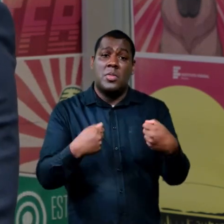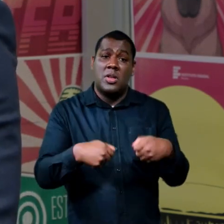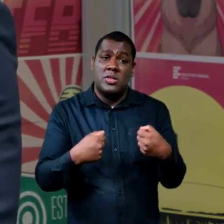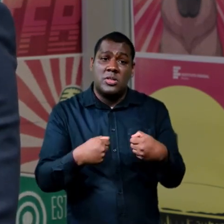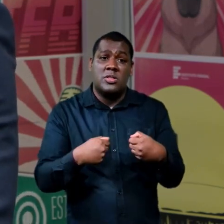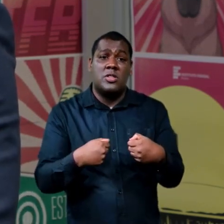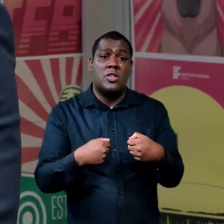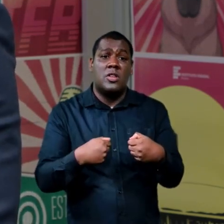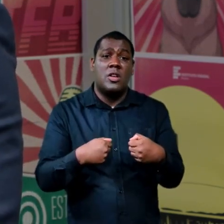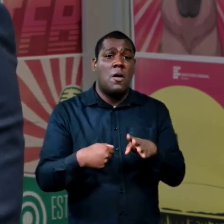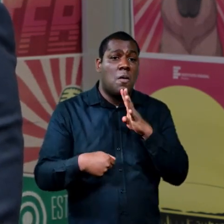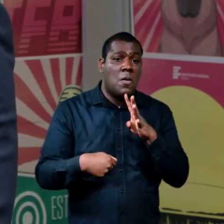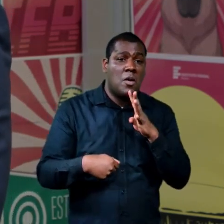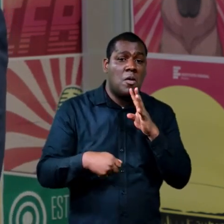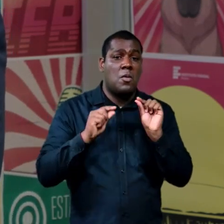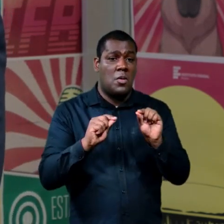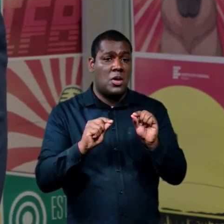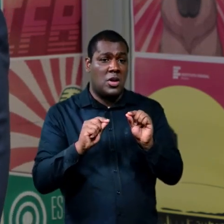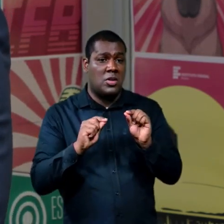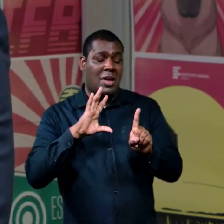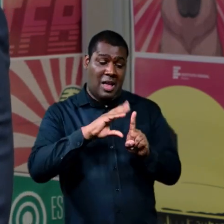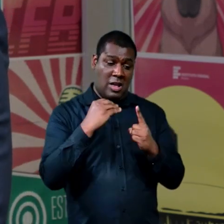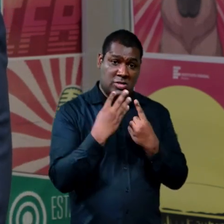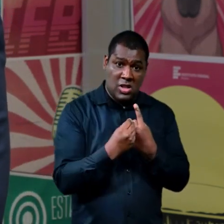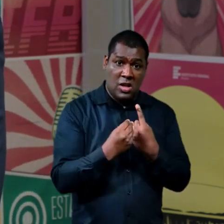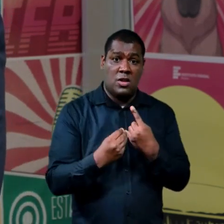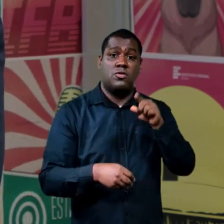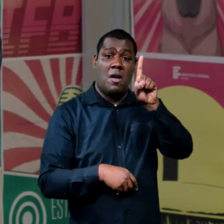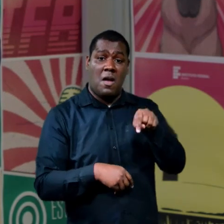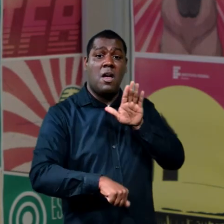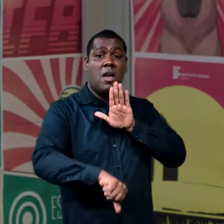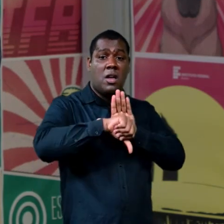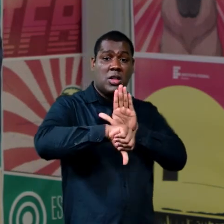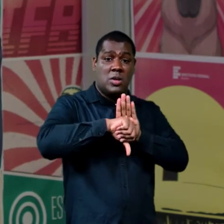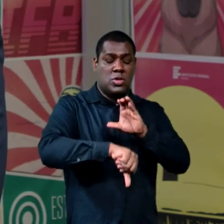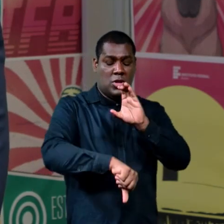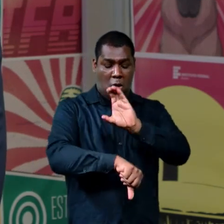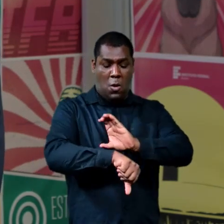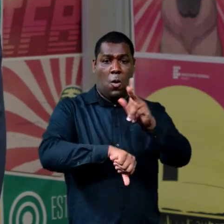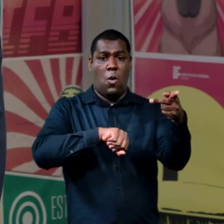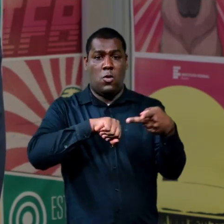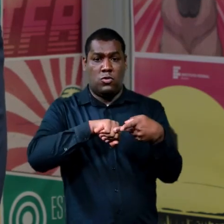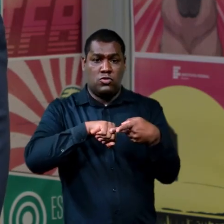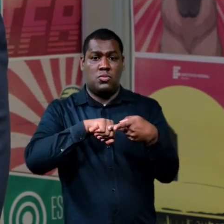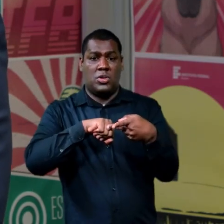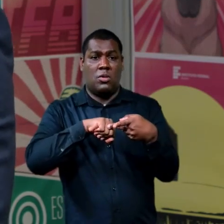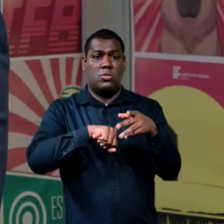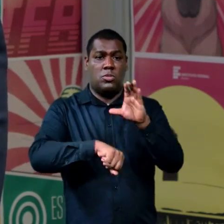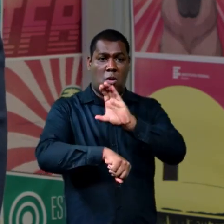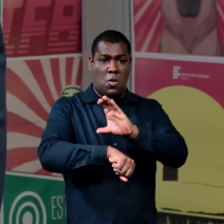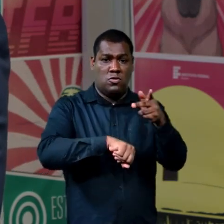momento, o assédio sexual apareceu como um crime tipificado lá no Código Penal, que foi inserido lá no Código